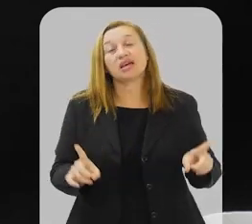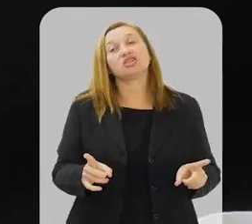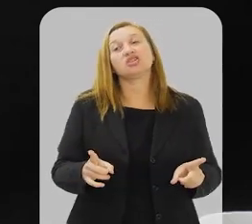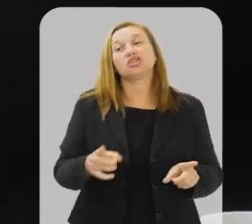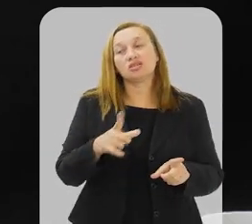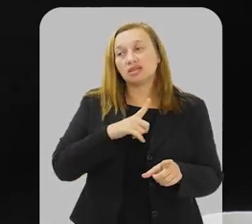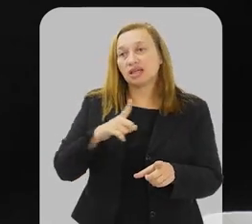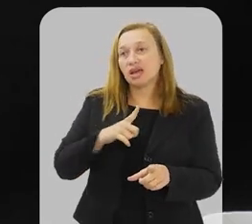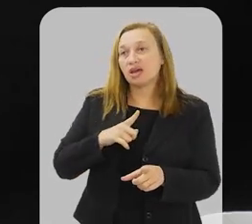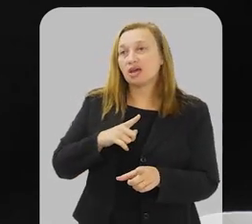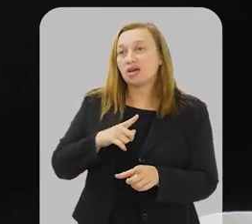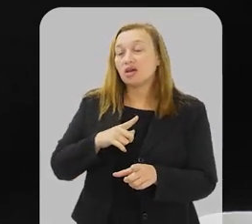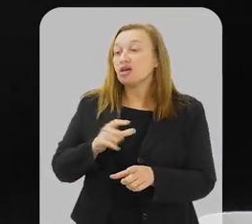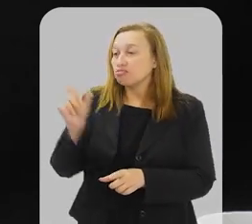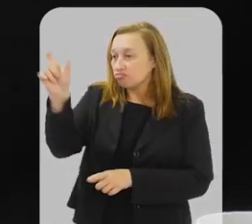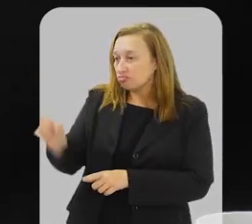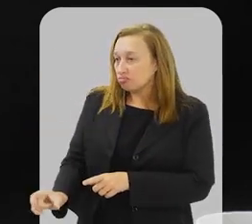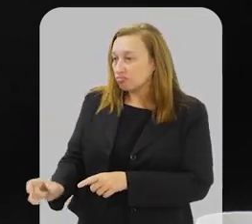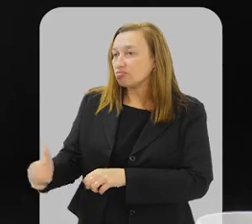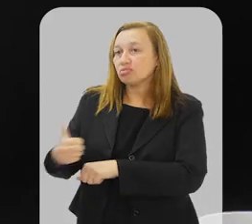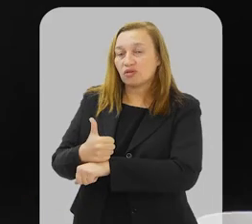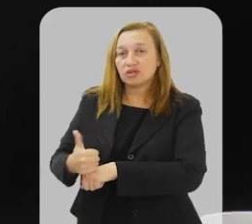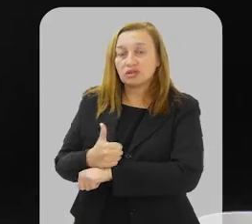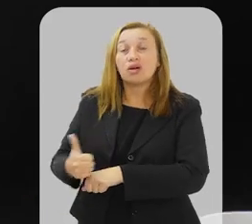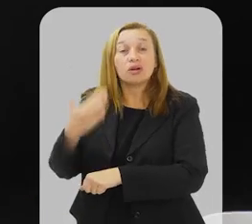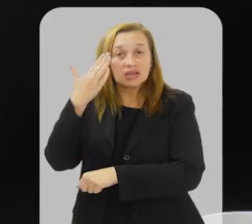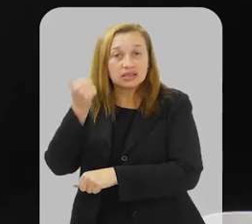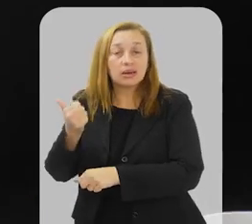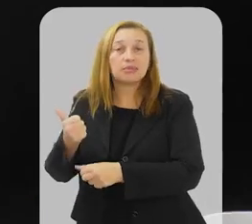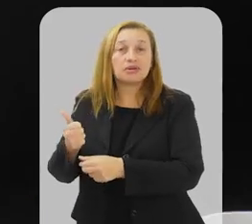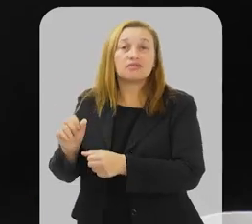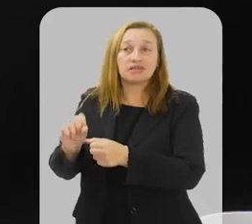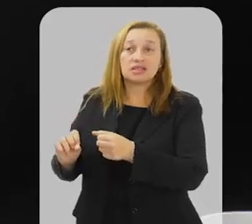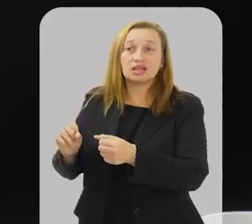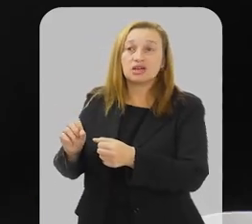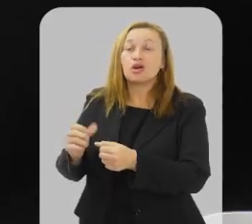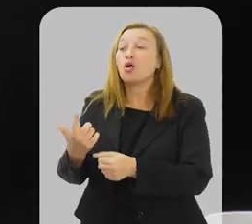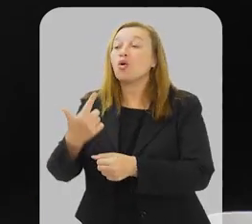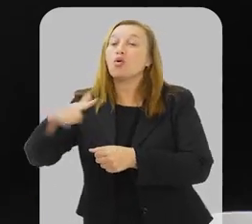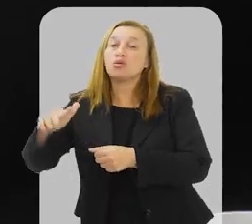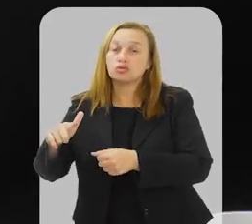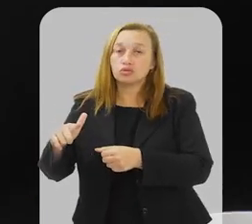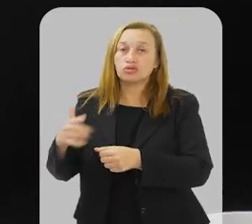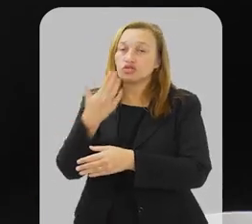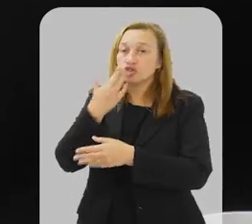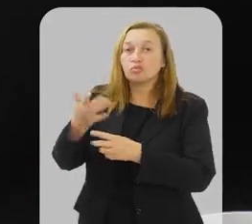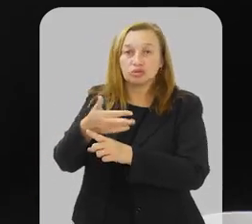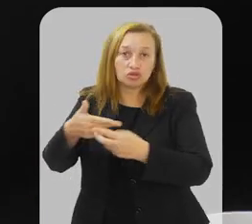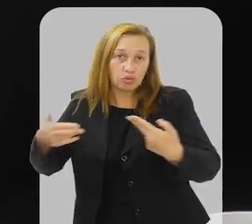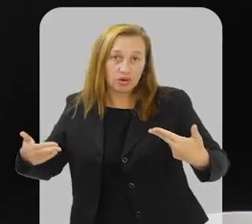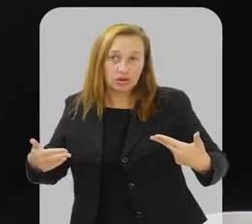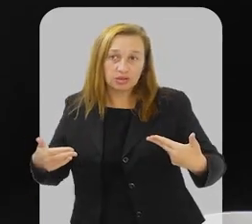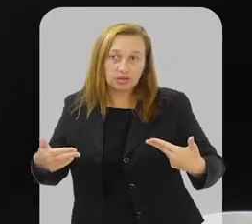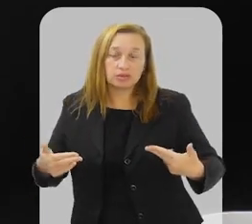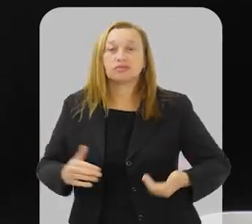uma potência de muitos talentos e múltiplos e porque a gente também precisa se virar em às vezes em condições que a gente só pode ter uma pessoa mesmo à